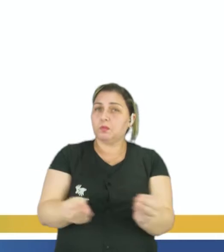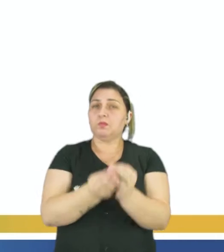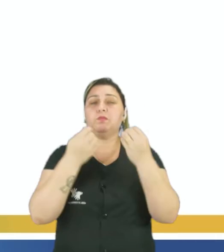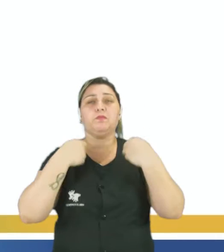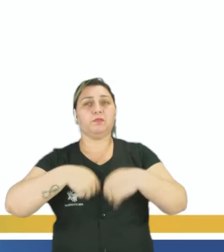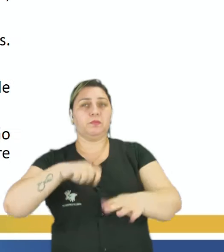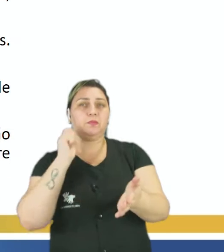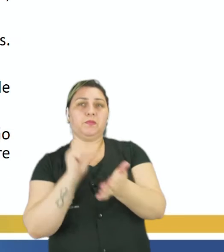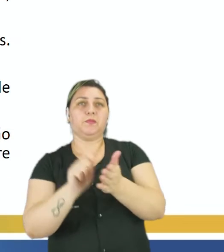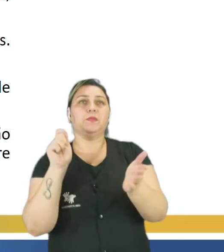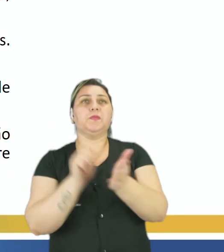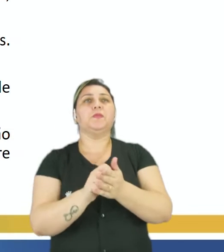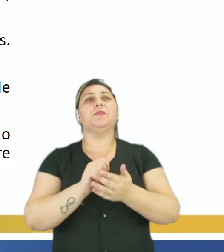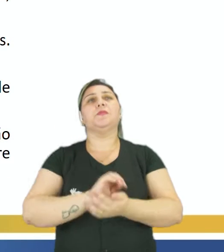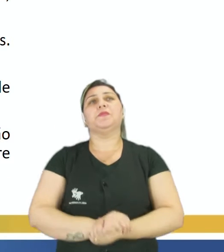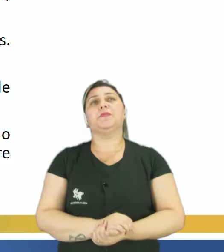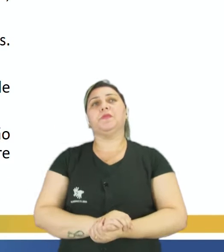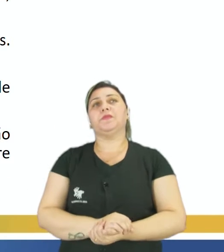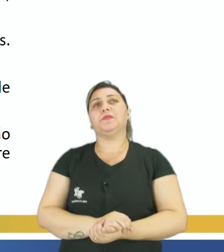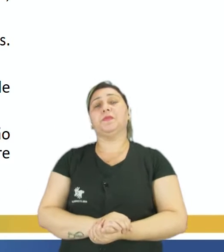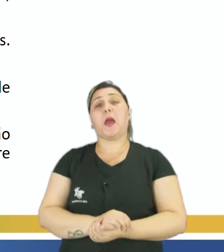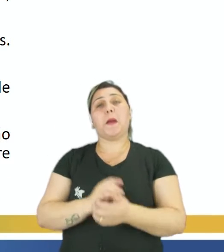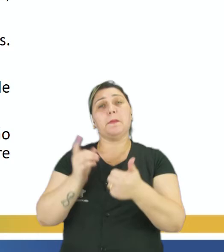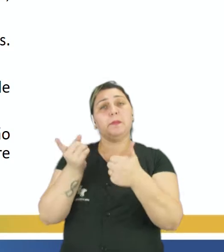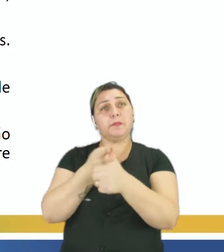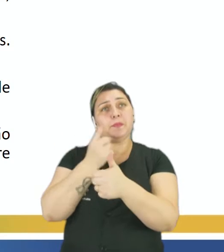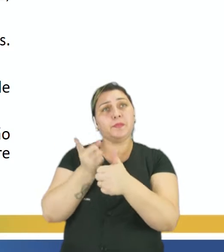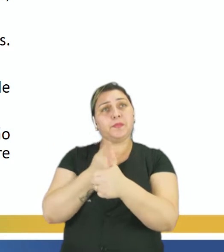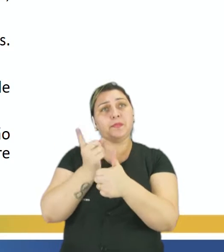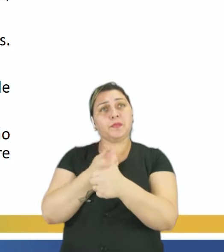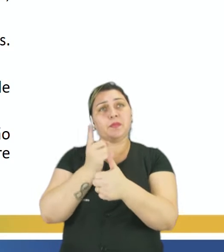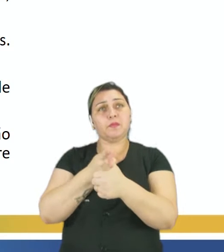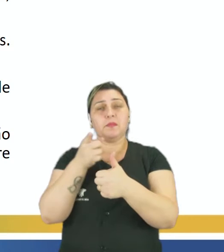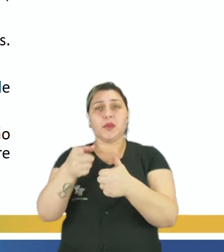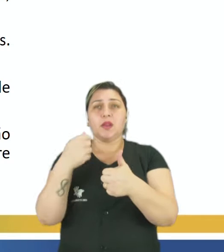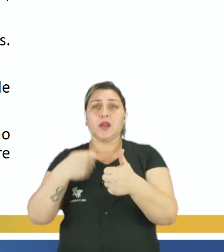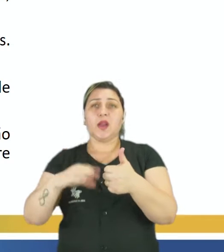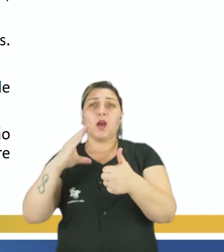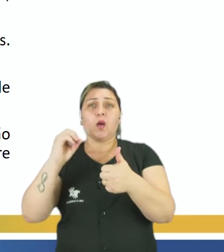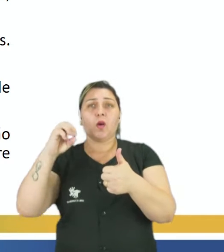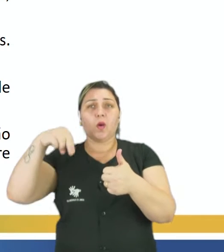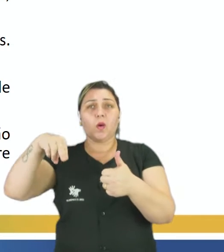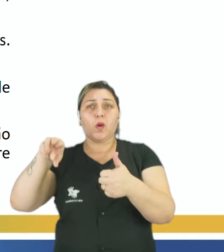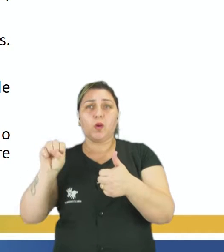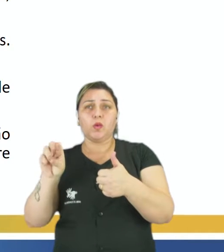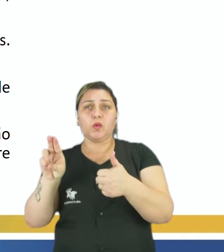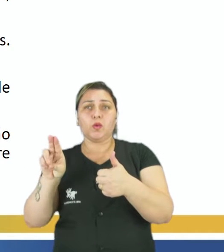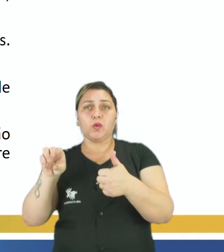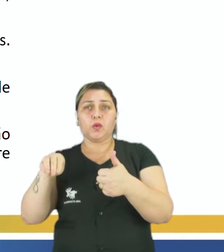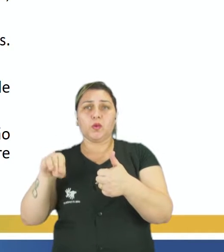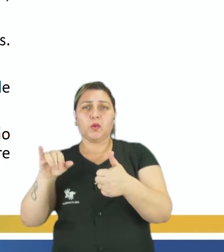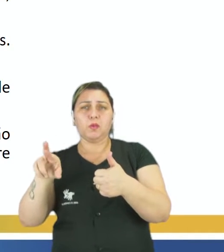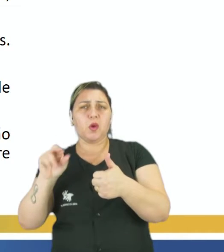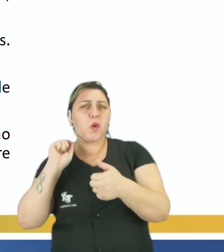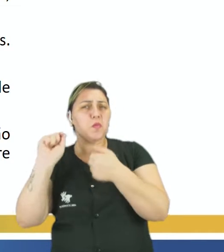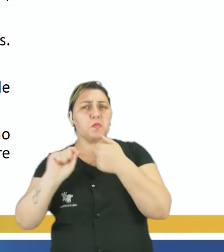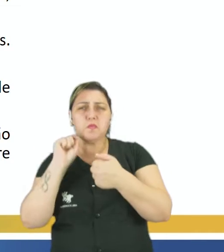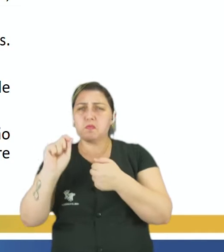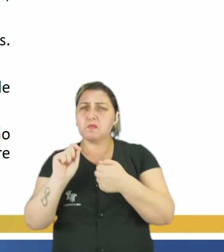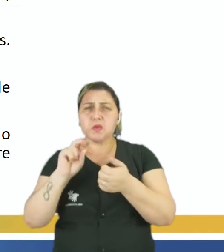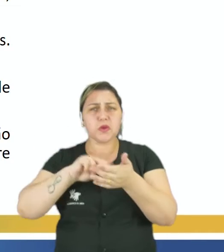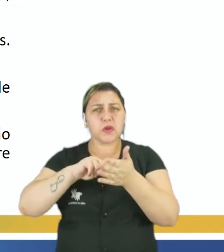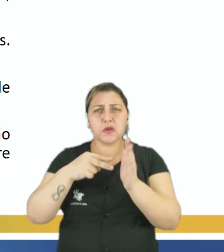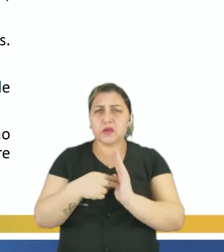escrita. Acompanhe comigo. Então, o primeiro passo, você tem que consumir. O que quer dizer isso,